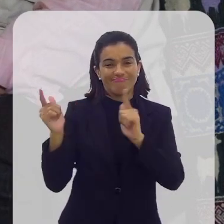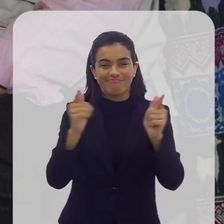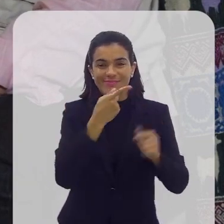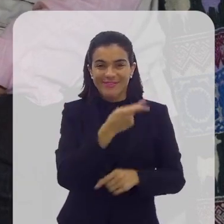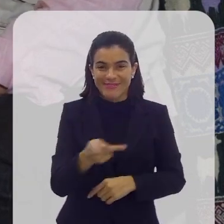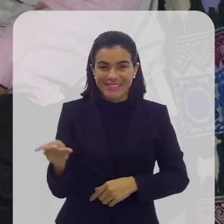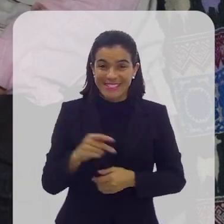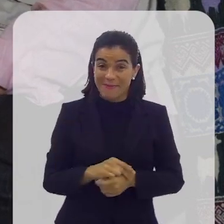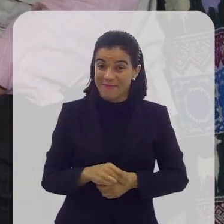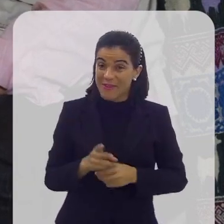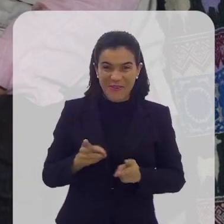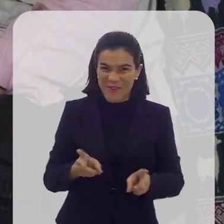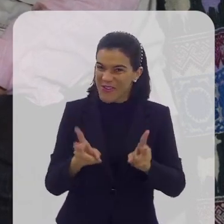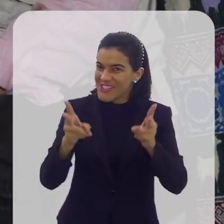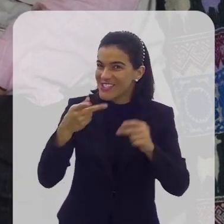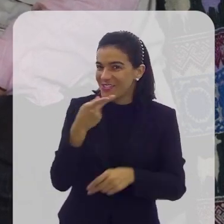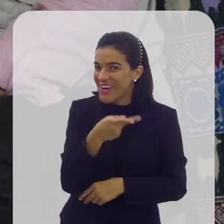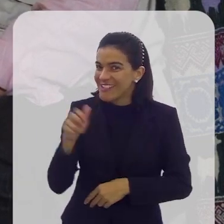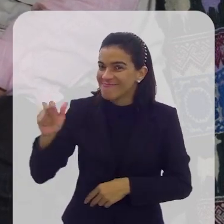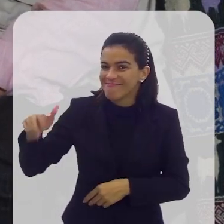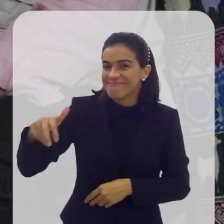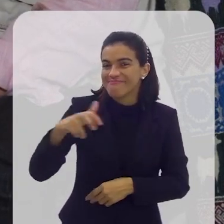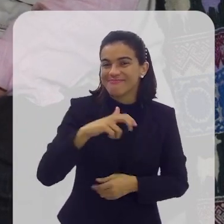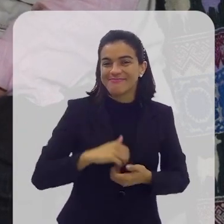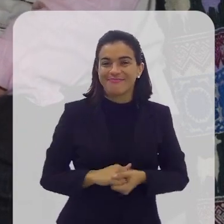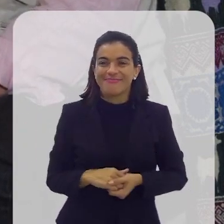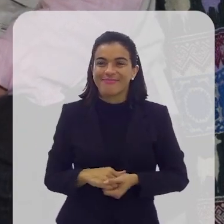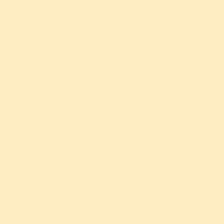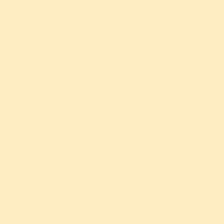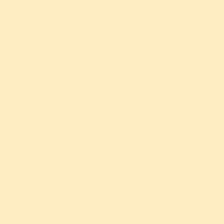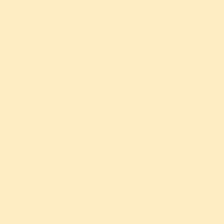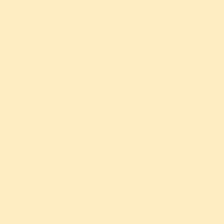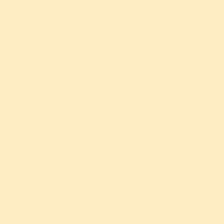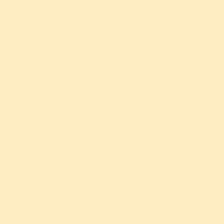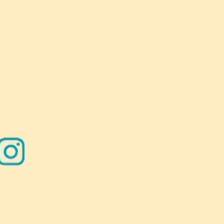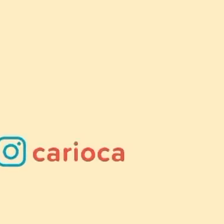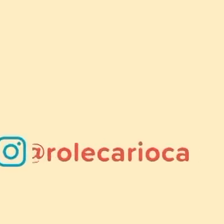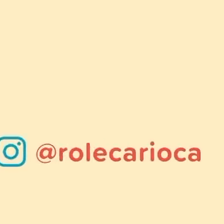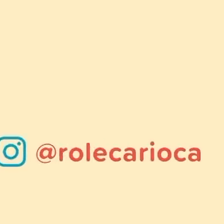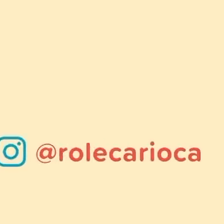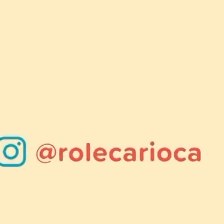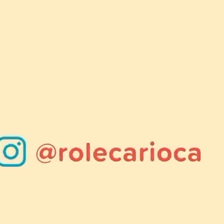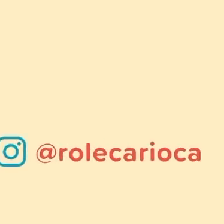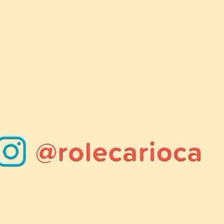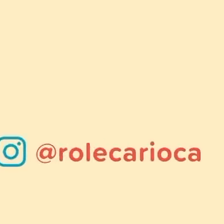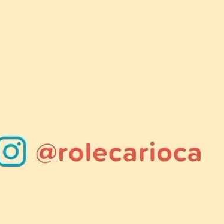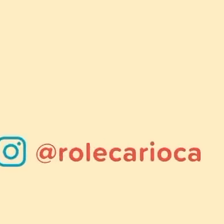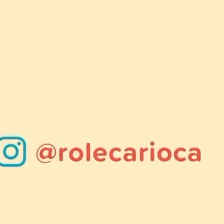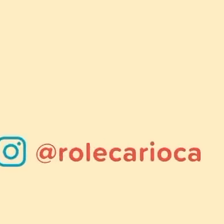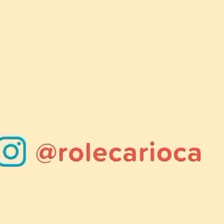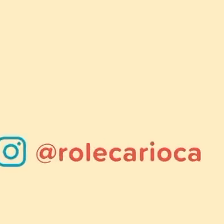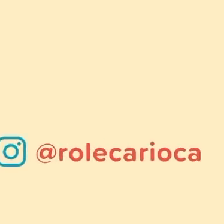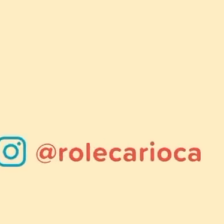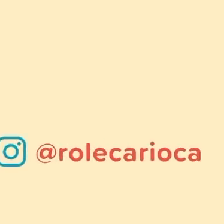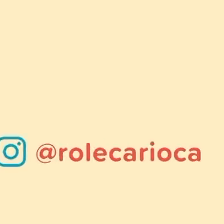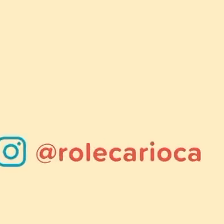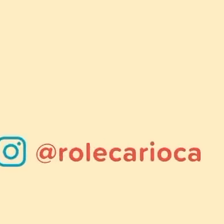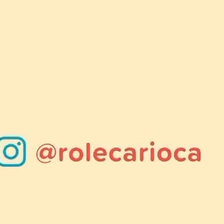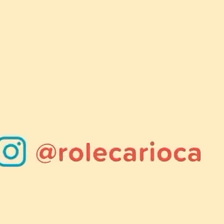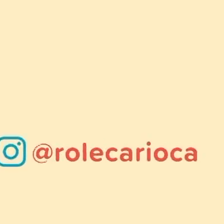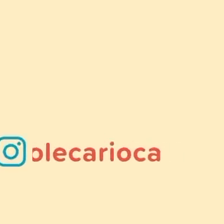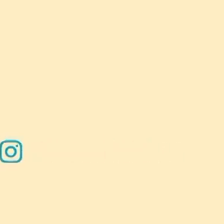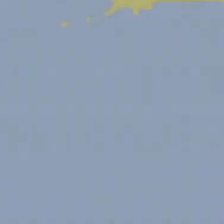conversamos com várias pessoas, não havia nenhum sentido para esse impedimento de uso da grama. Então, nós liberamos o uso da grama.